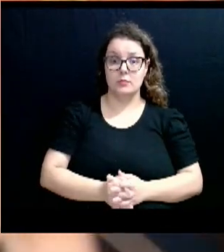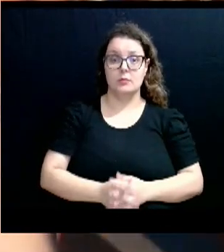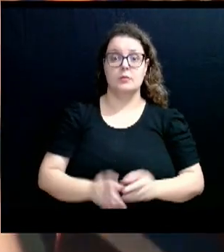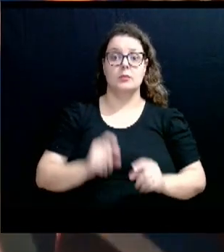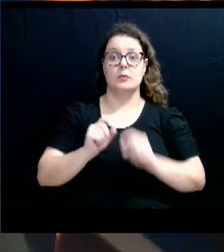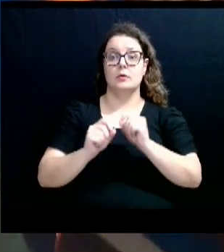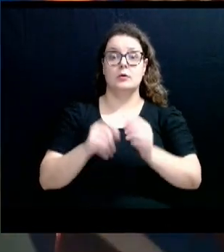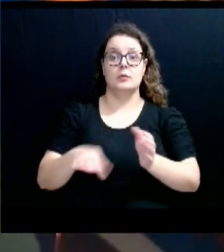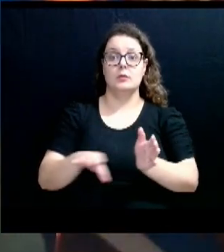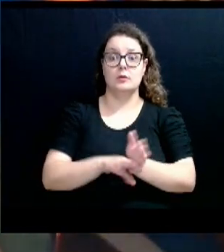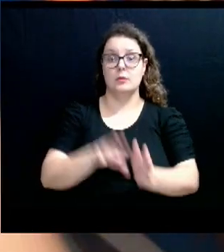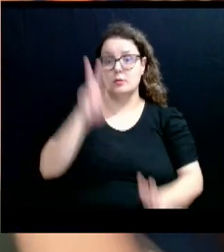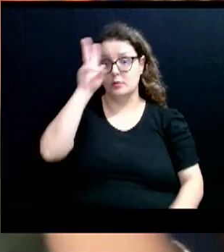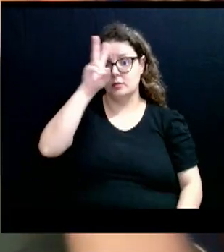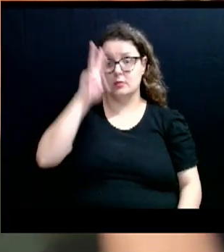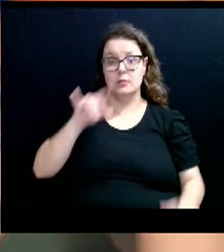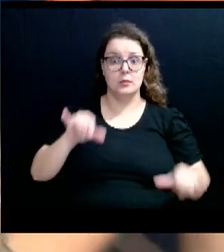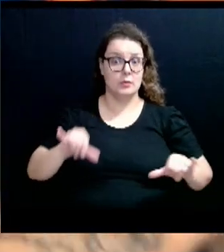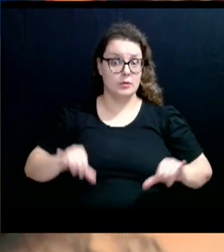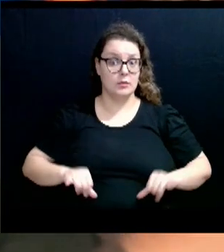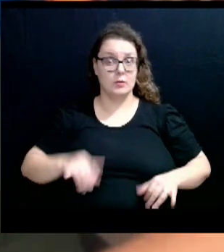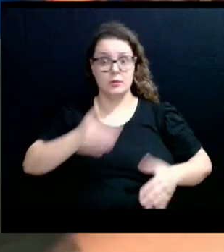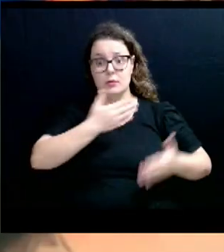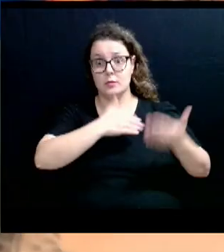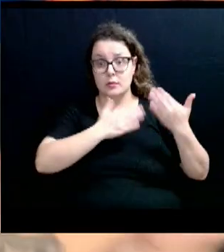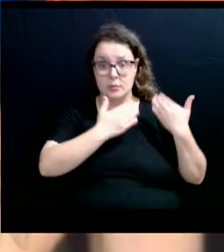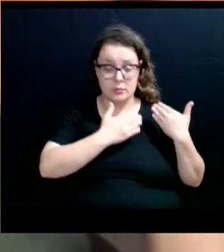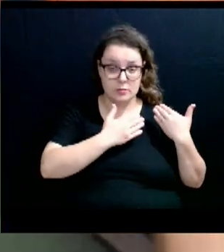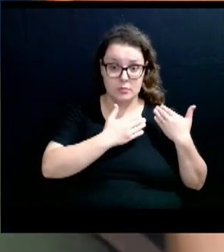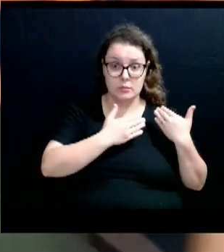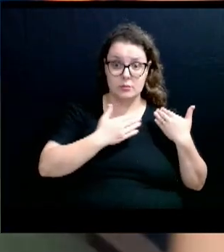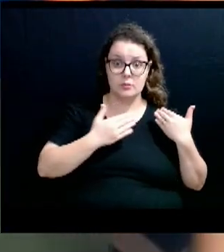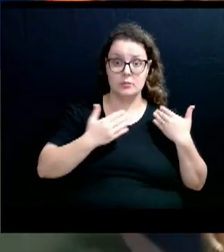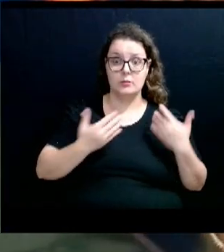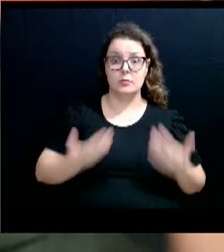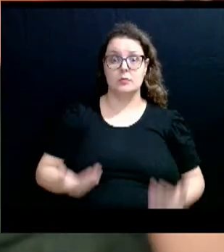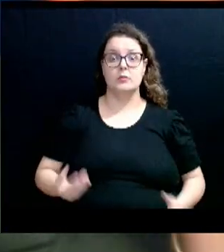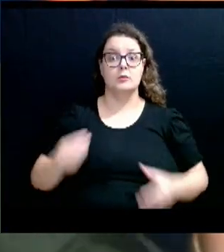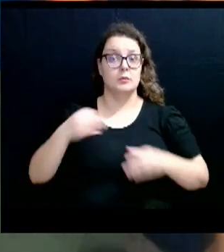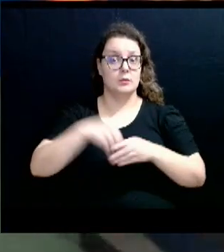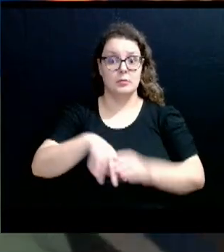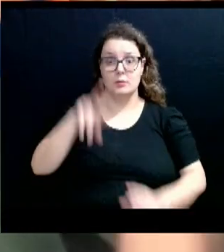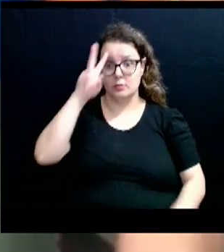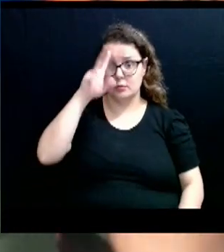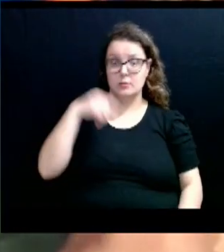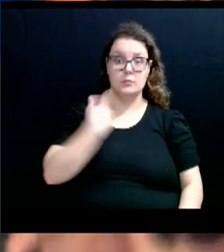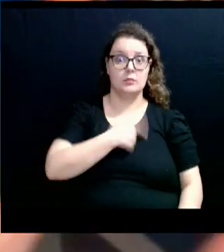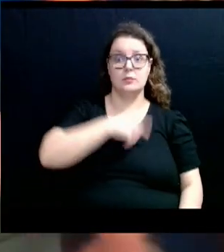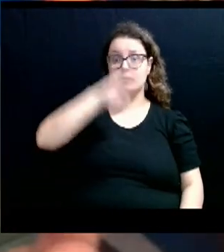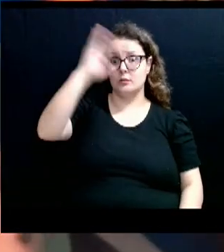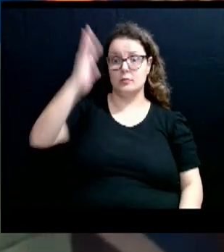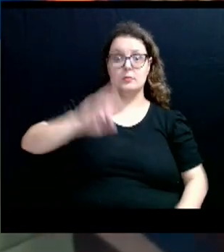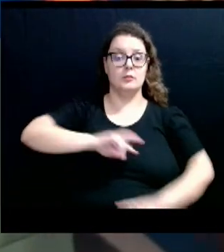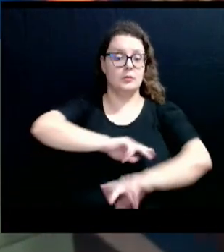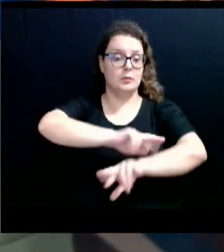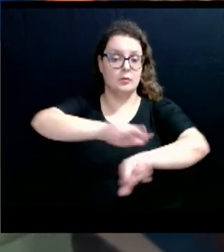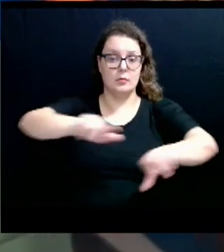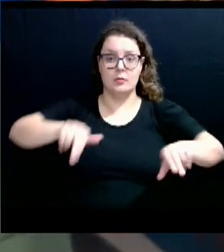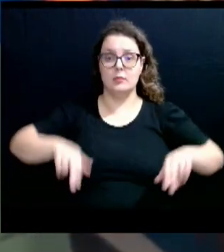história de sofrimento? O que dentro da história do nosso Brasil, que é tão diverso, cheio de